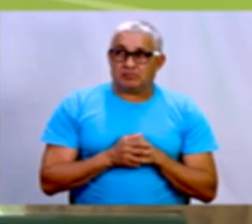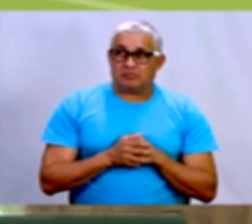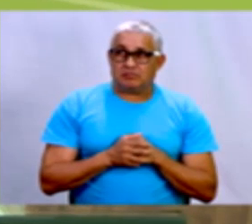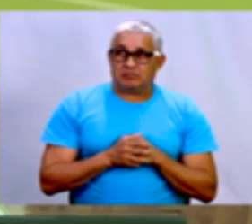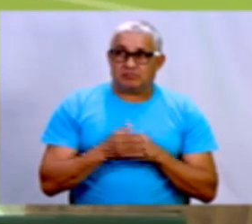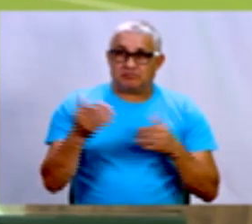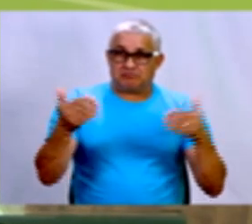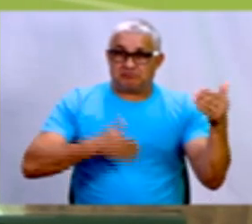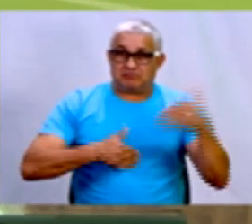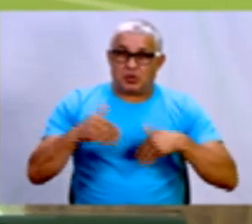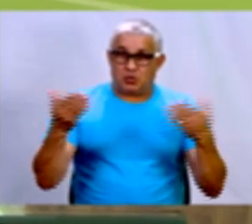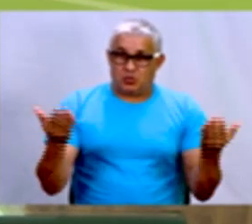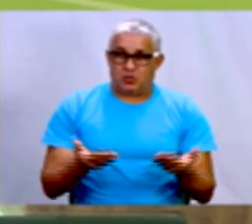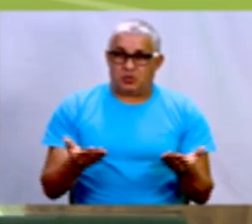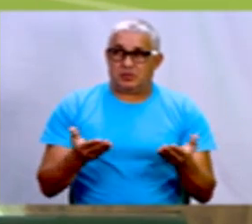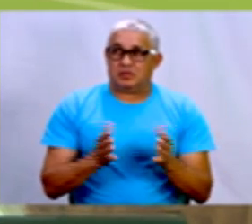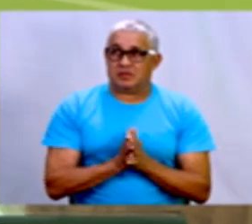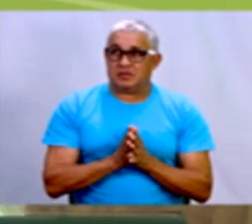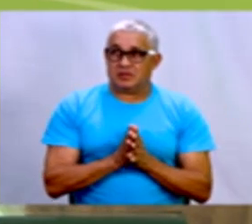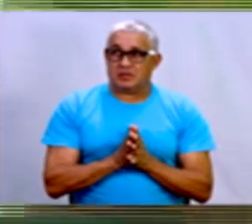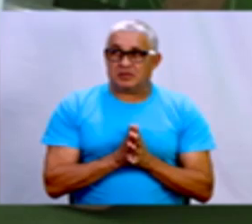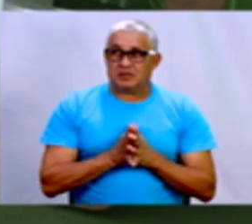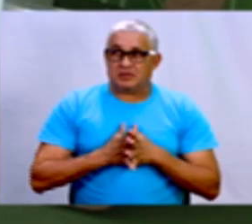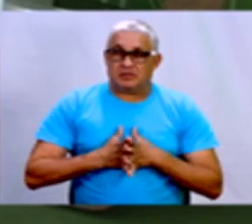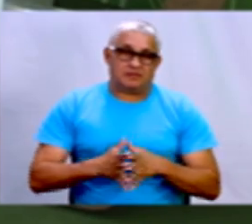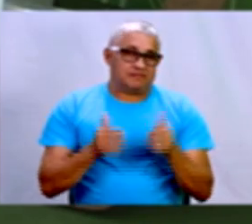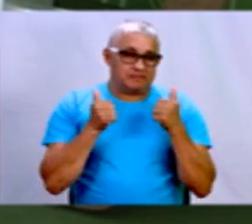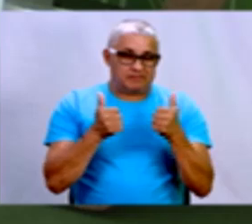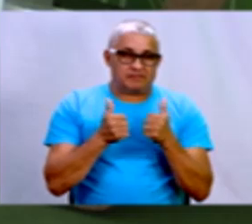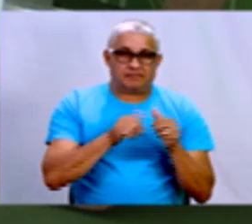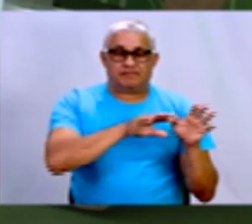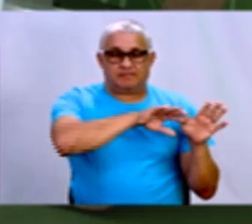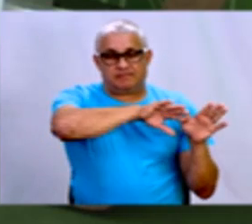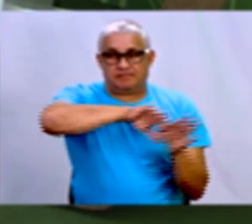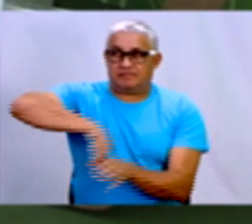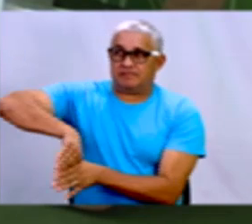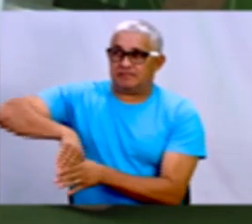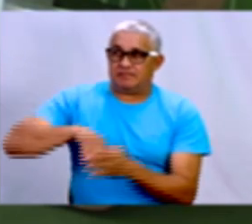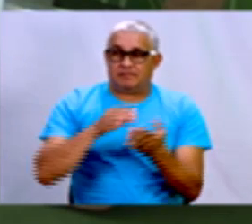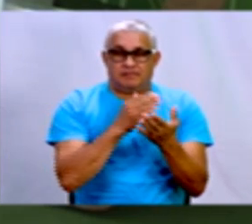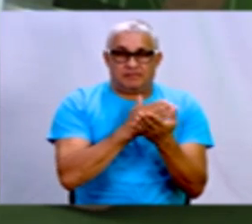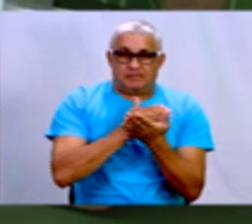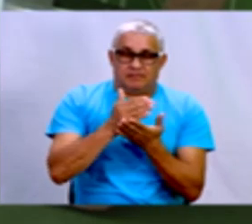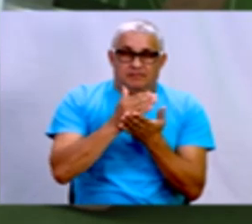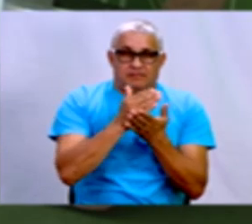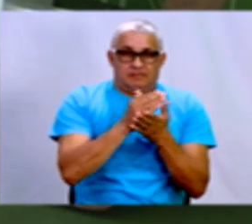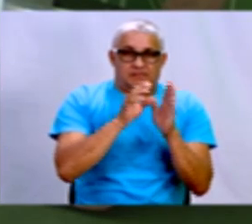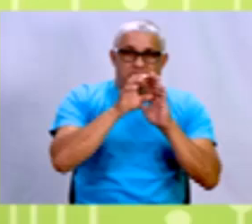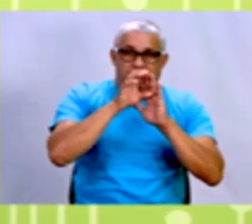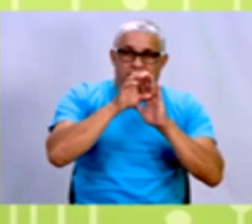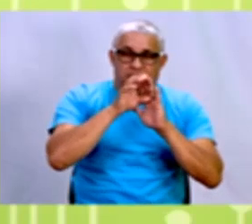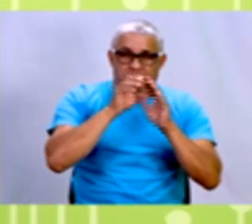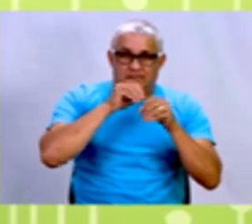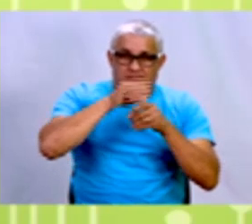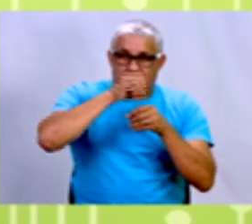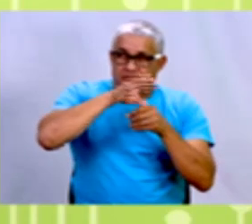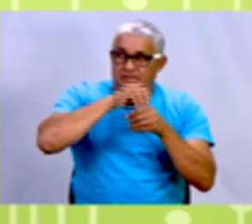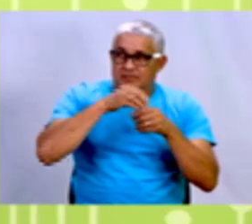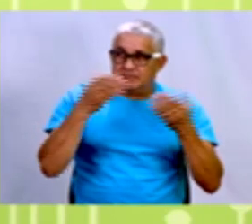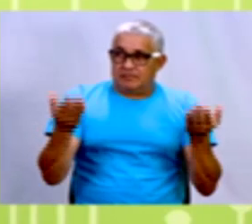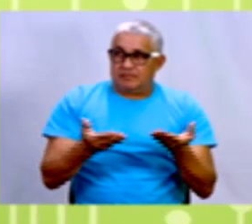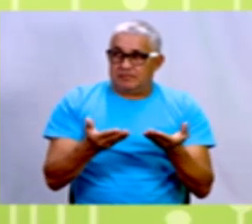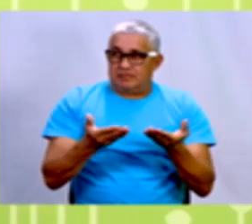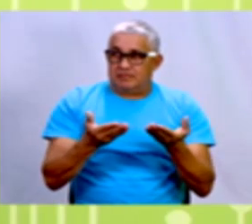participar bastante hoje aqui também. É isso aí. Vamos lá, vamos começar a falar sobre o conteúdo da nossa aula de hoje. Na nossa